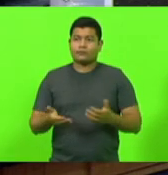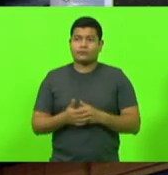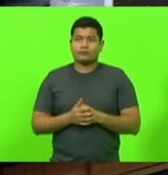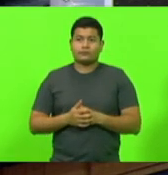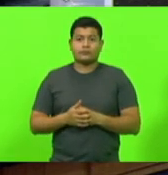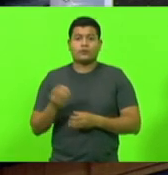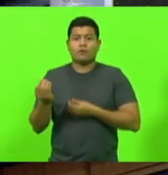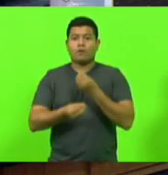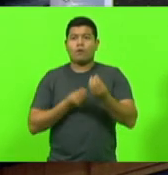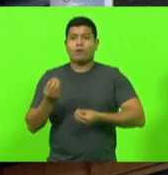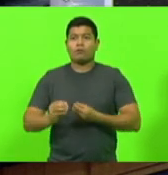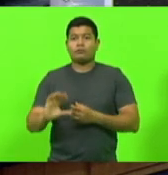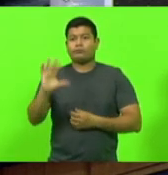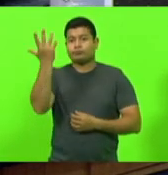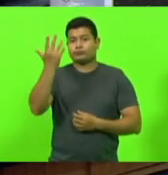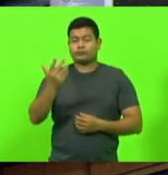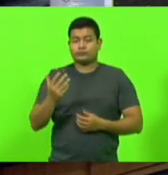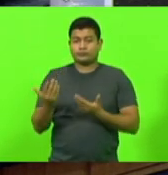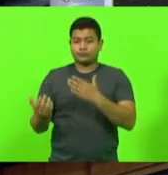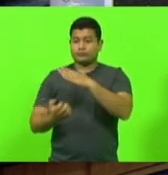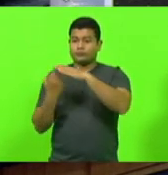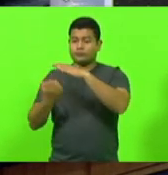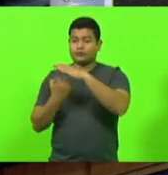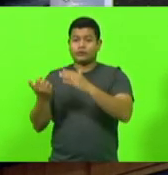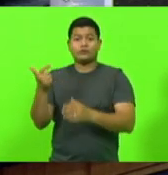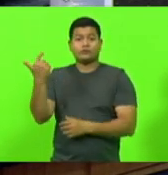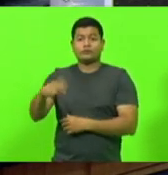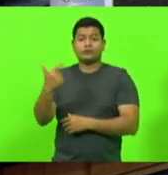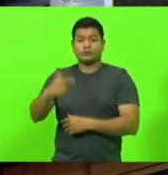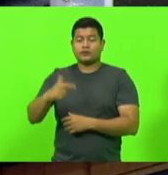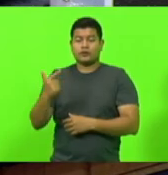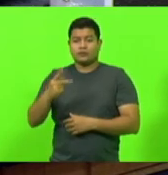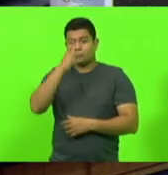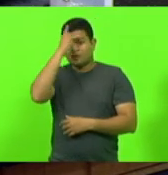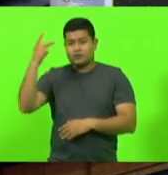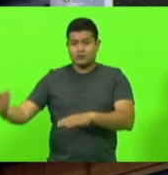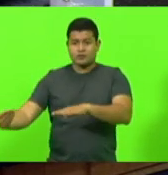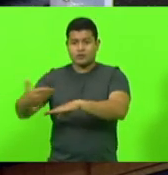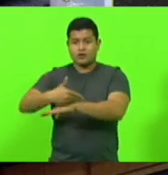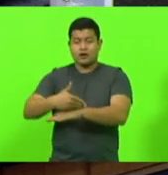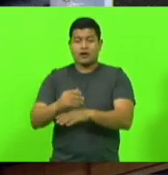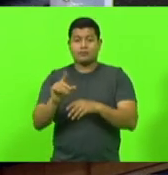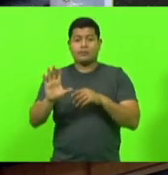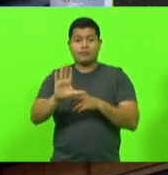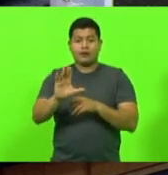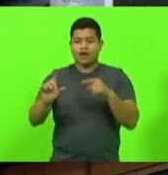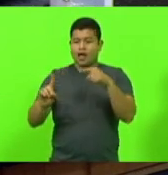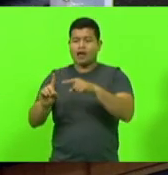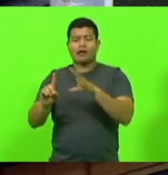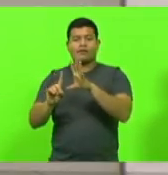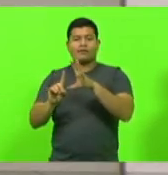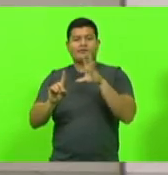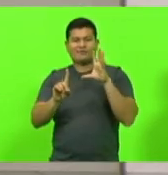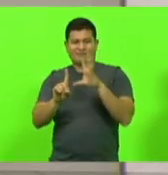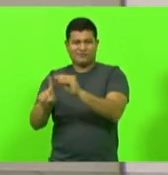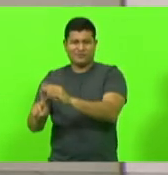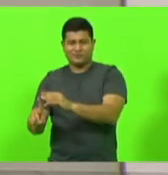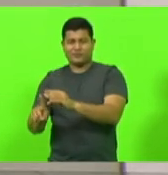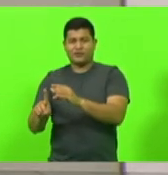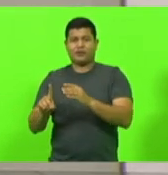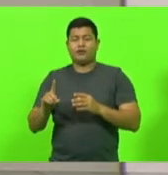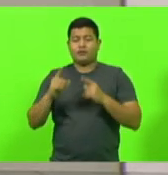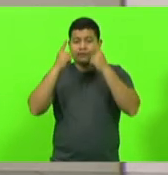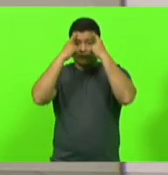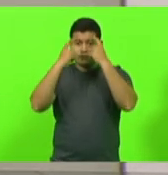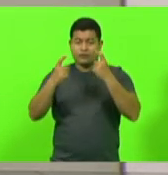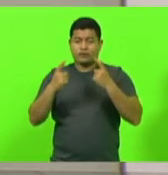é que acontece quando uma empresa, por exemplo, não tem candidatas vítimas de violência. Para discutir a matéria, com a palavra o autor,